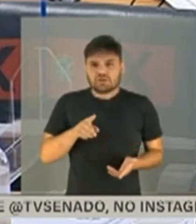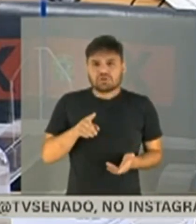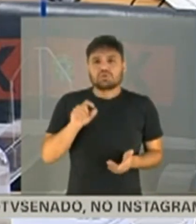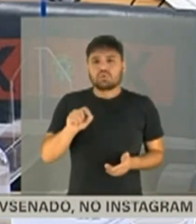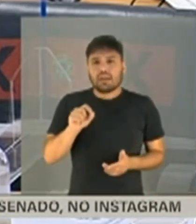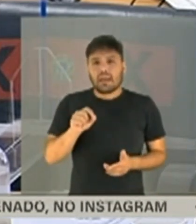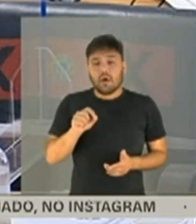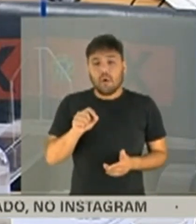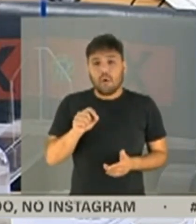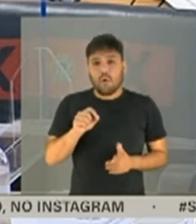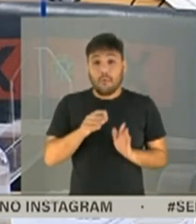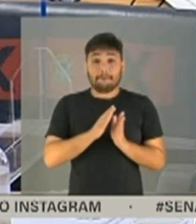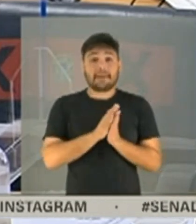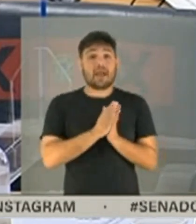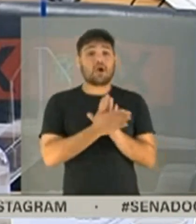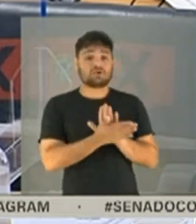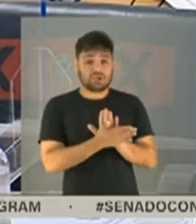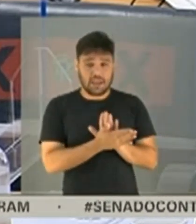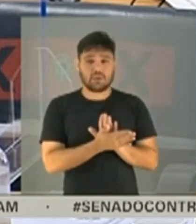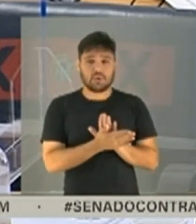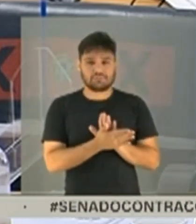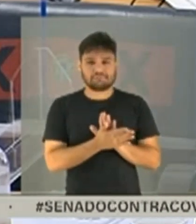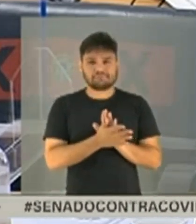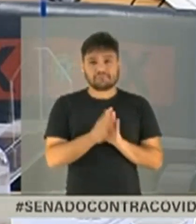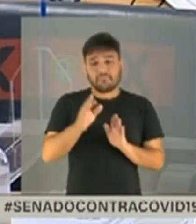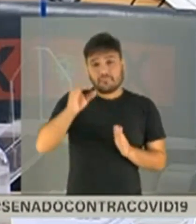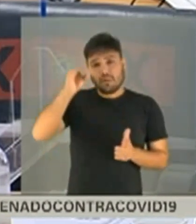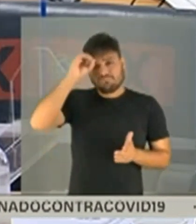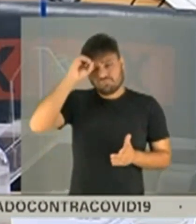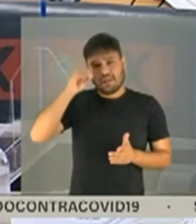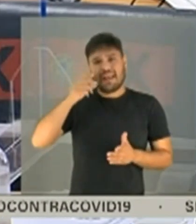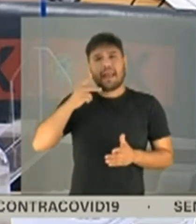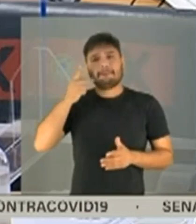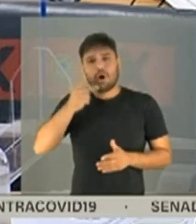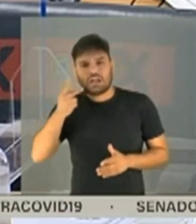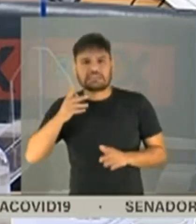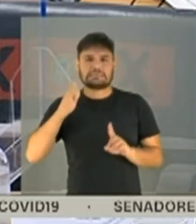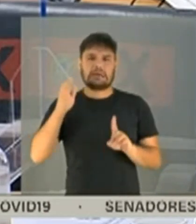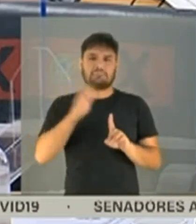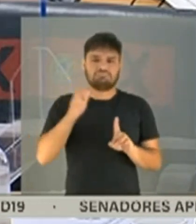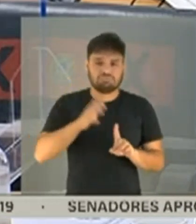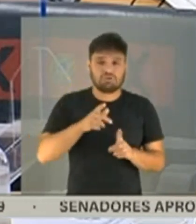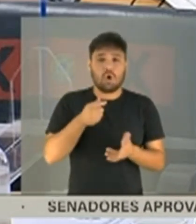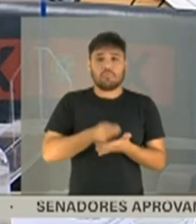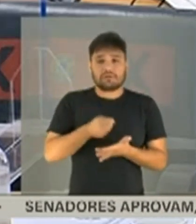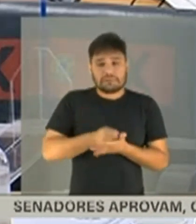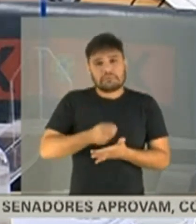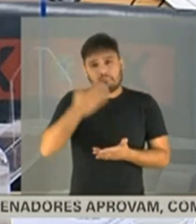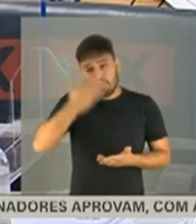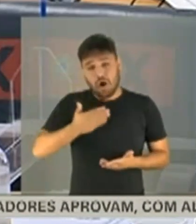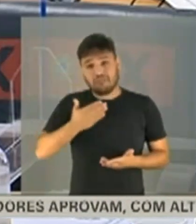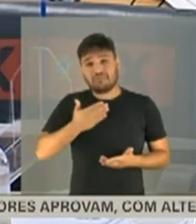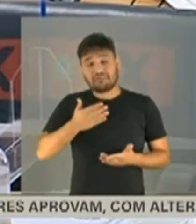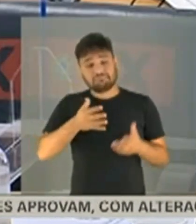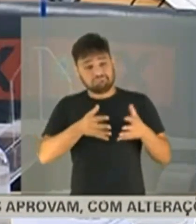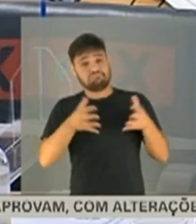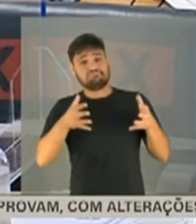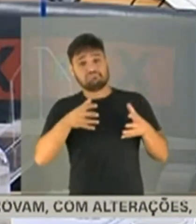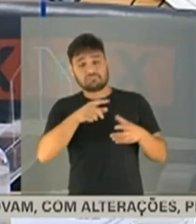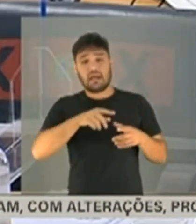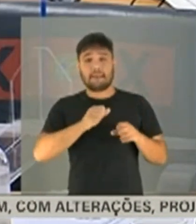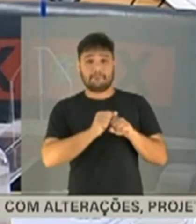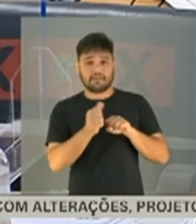nosso preconceito, desconhecimento, politização, exigências de evidências altíssimas em